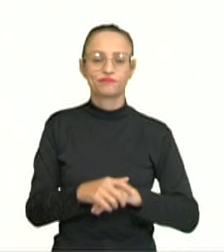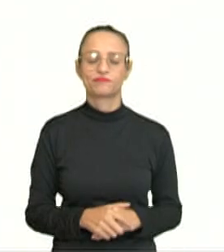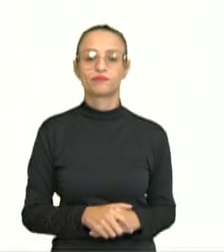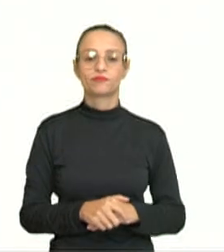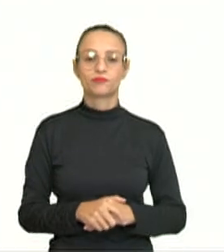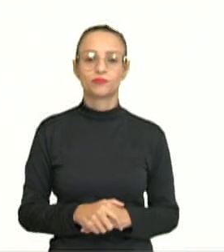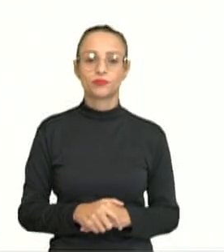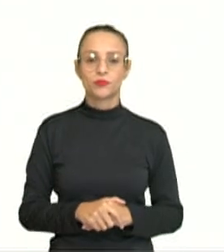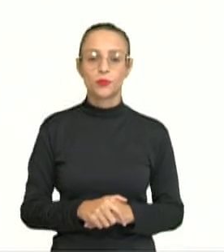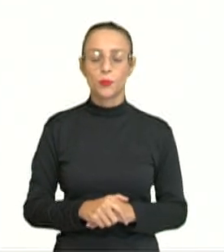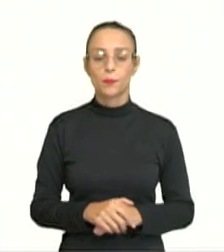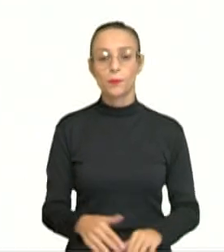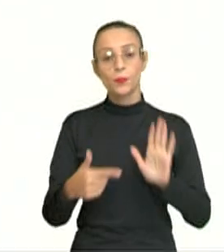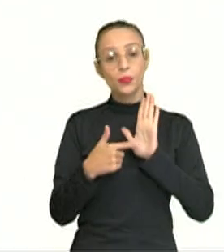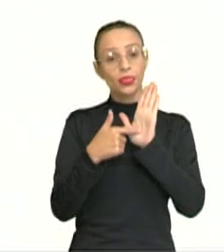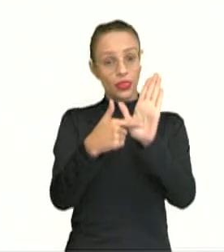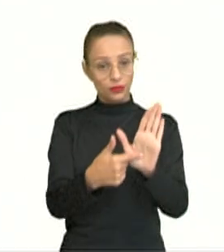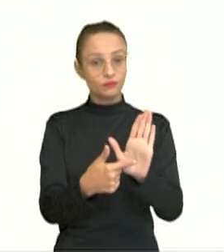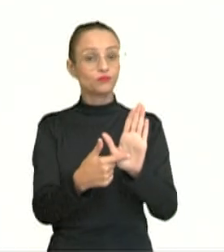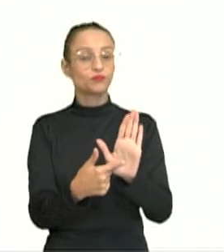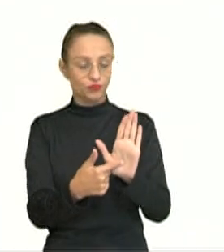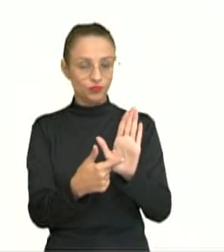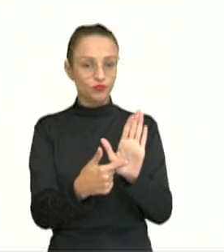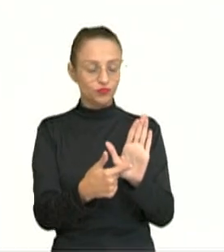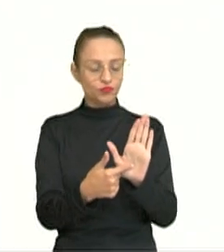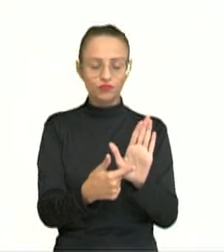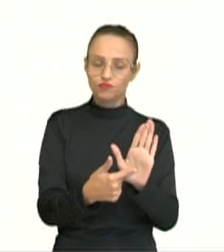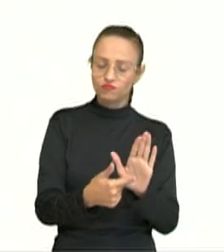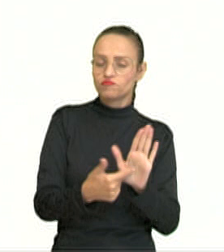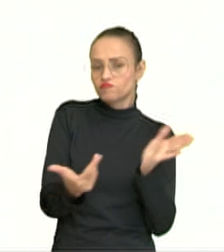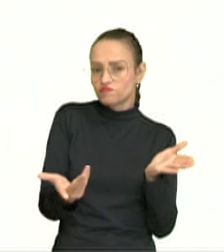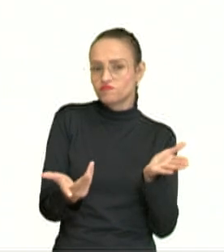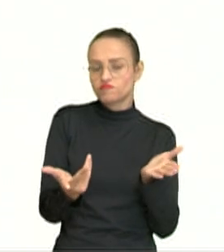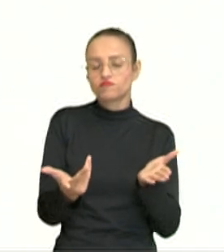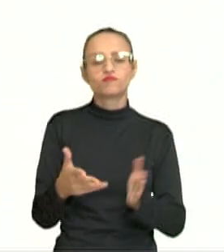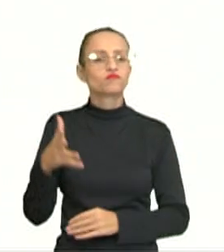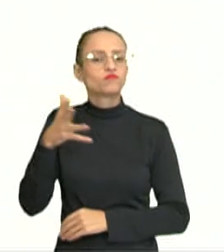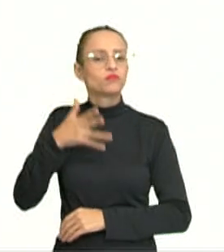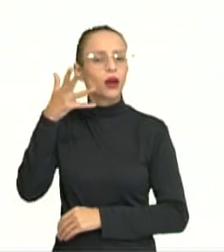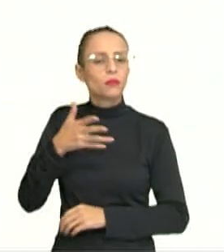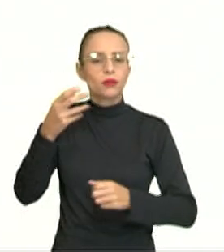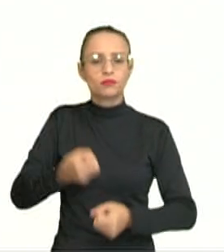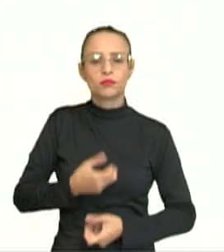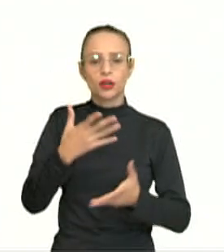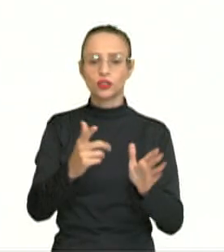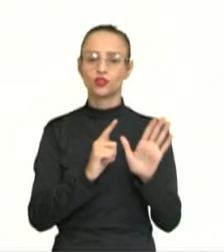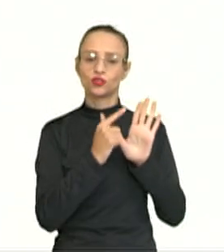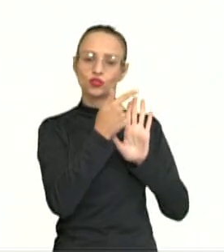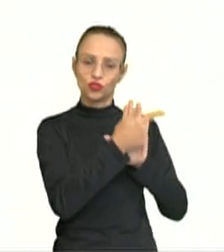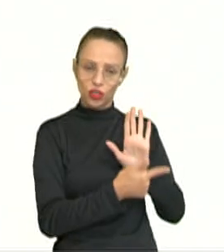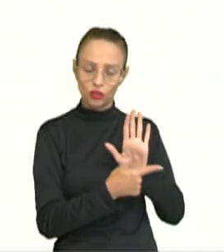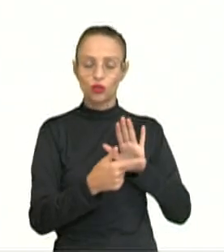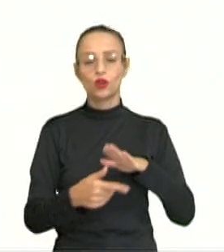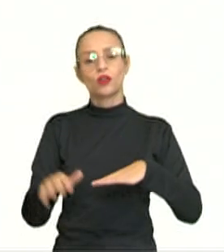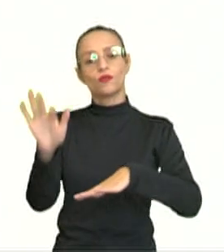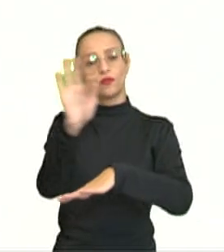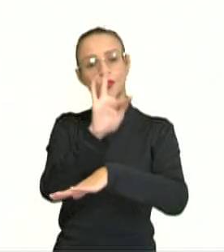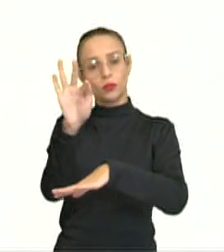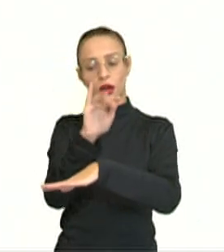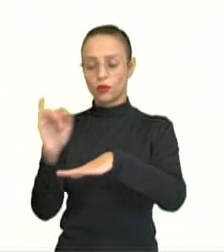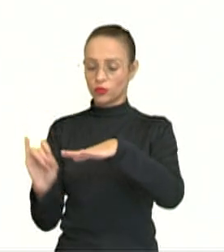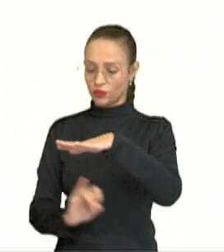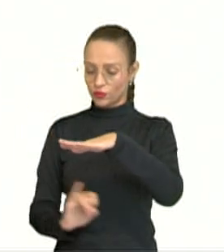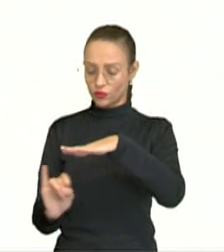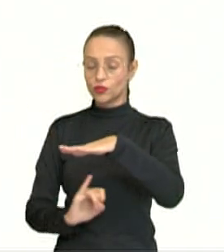Uma exposição oral, apresentação ou exposição? Exposição oral, gênero oral formal ou